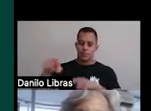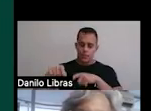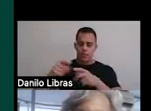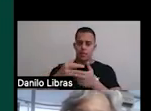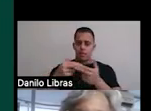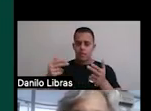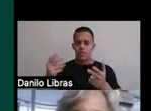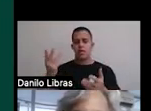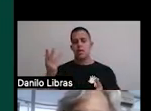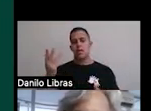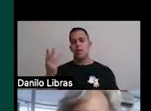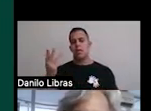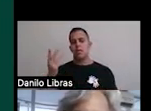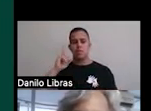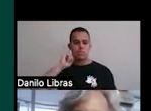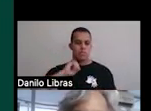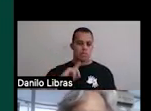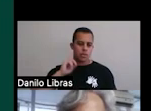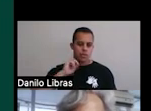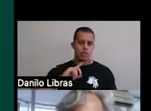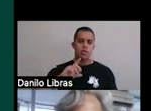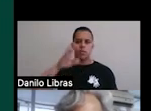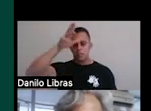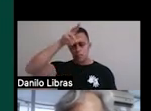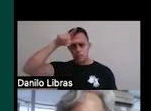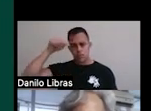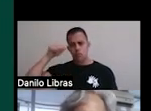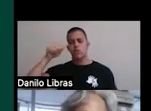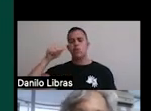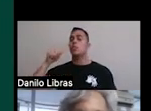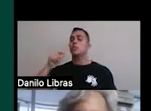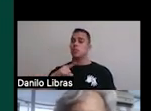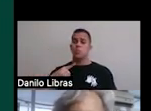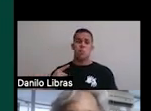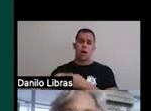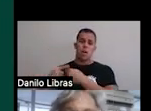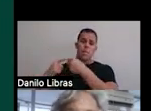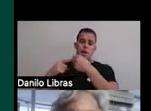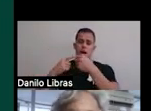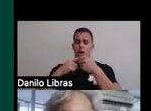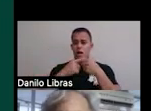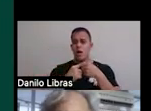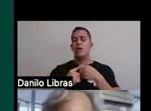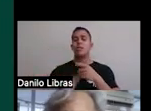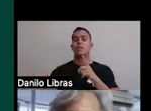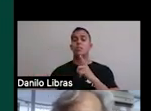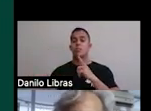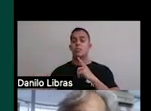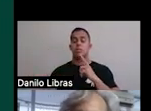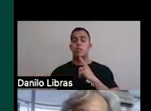do Sul tem bastante agricultura e a maior parte do PIB vem